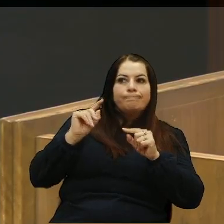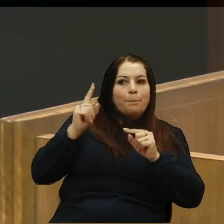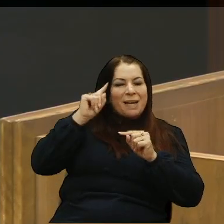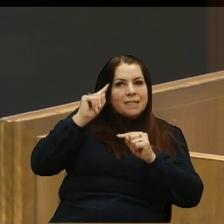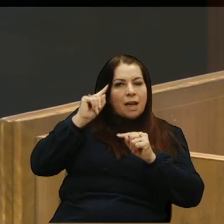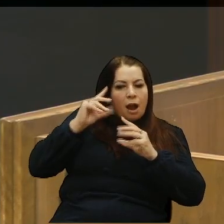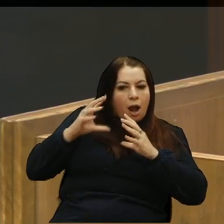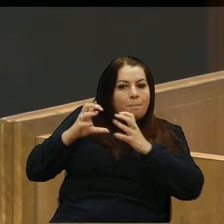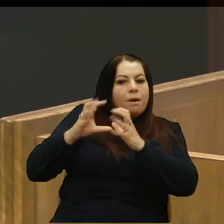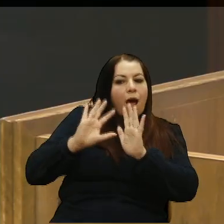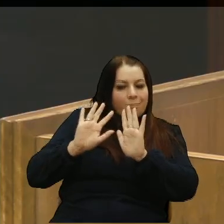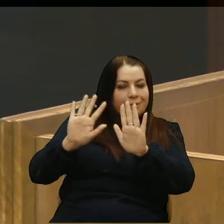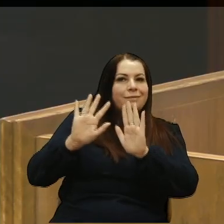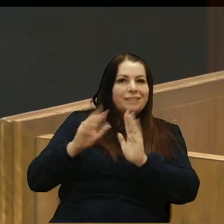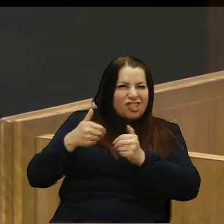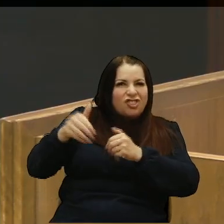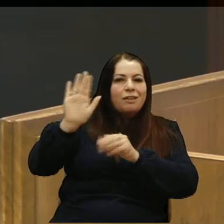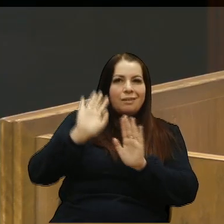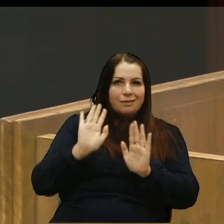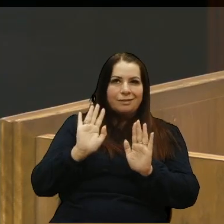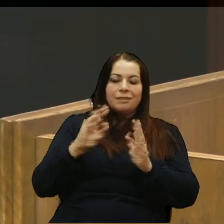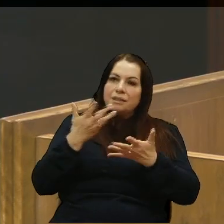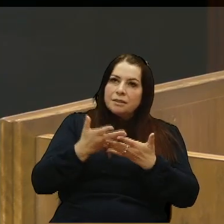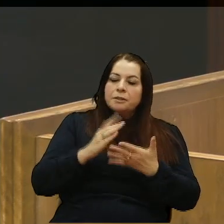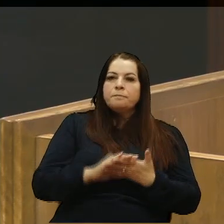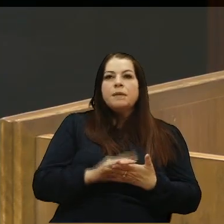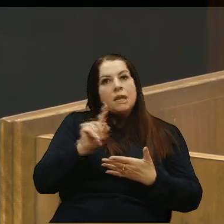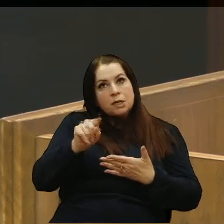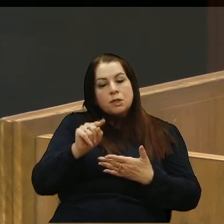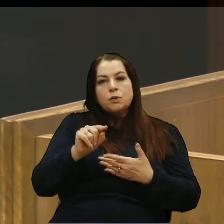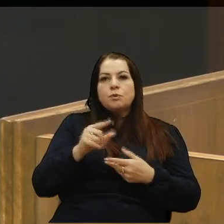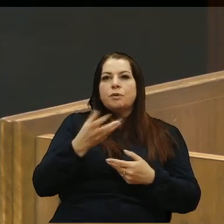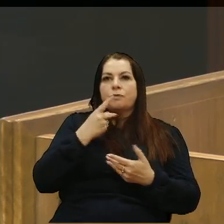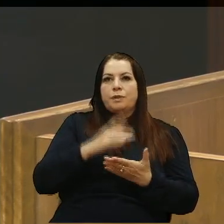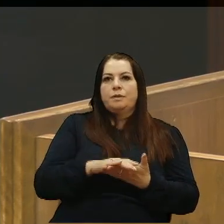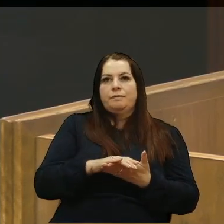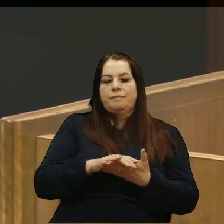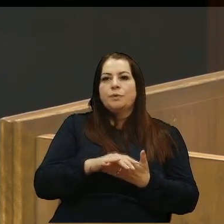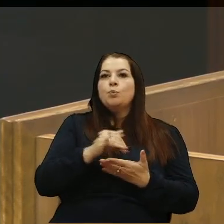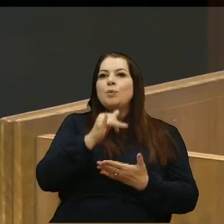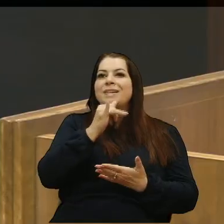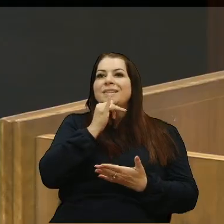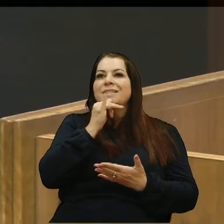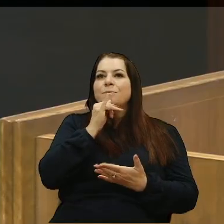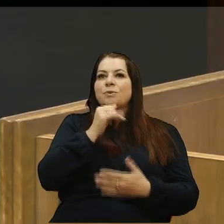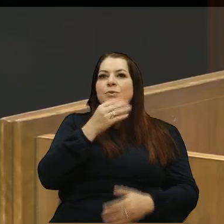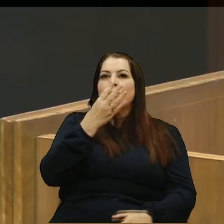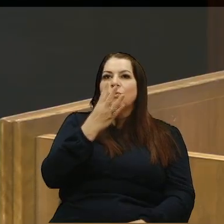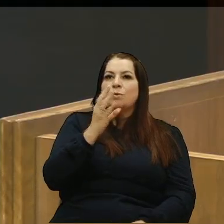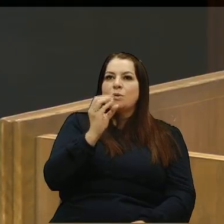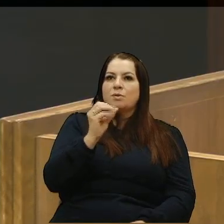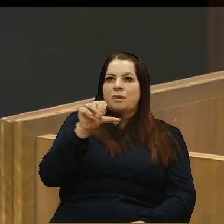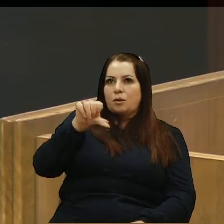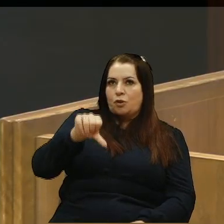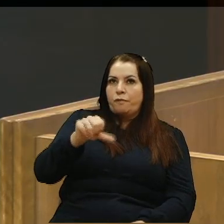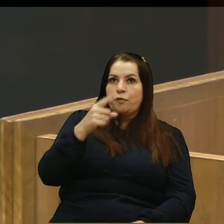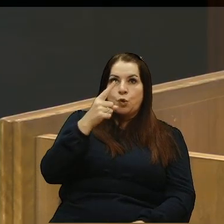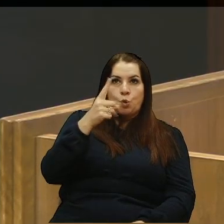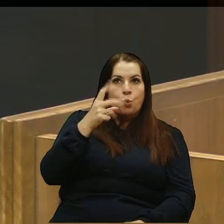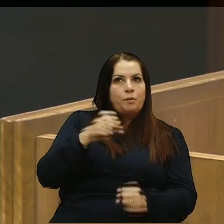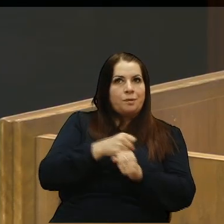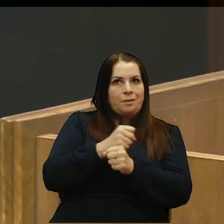e passaram batido. Mas, então, é nesse ponto que eu quero falar. Pega como exemplo a 409, que há 12